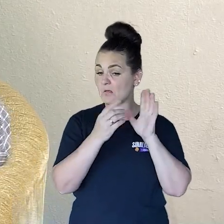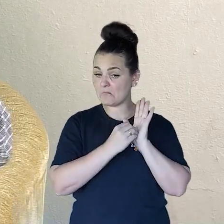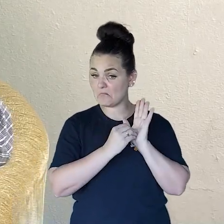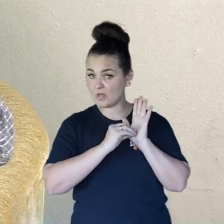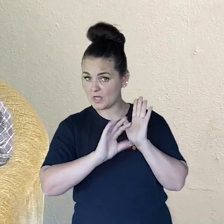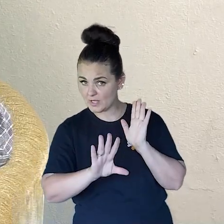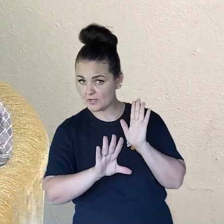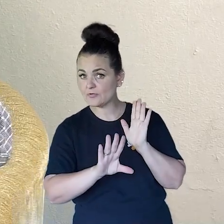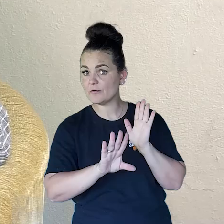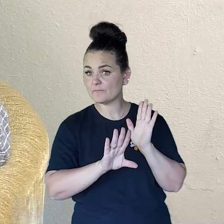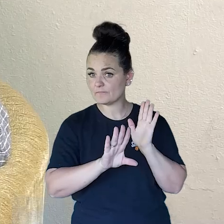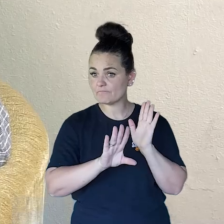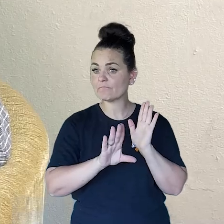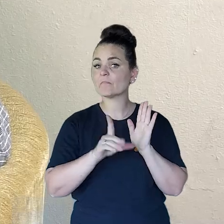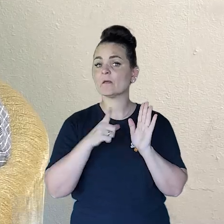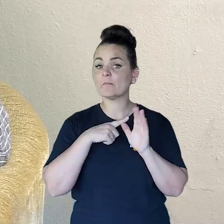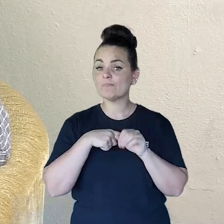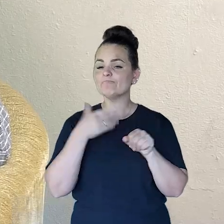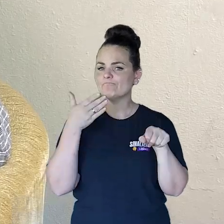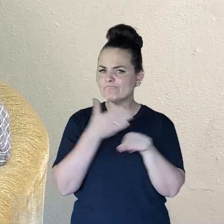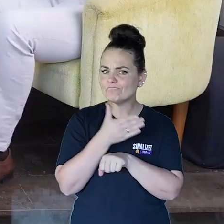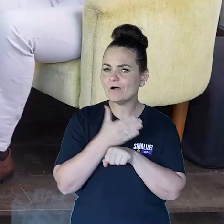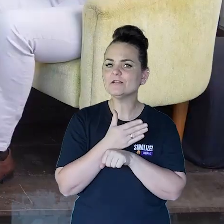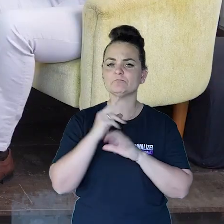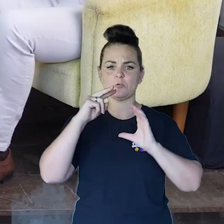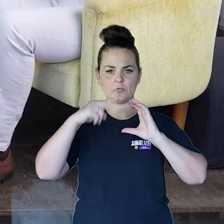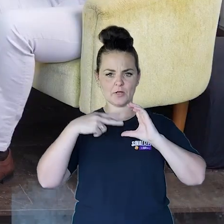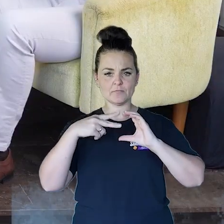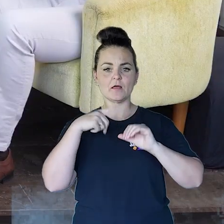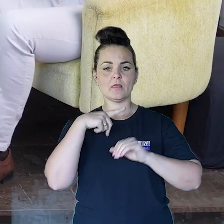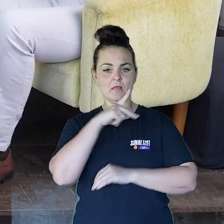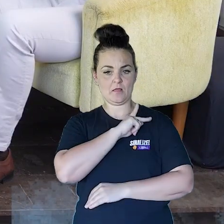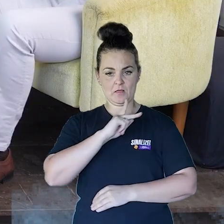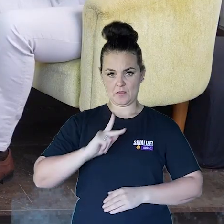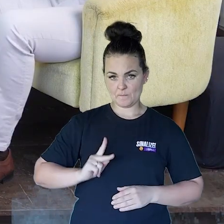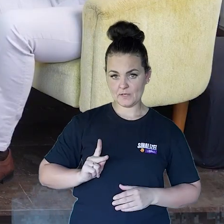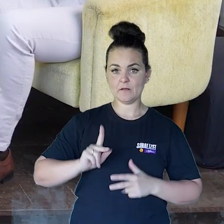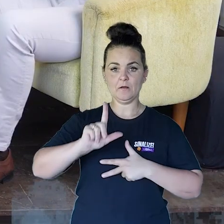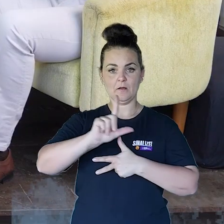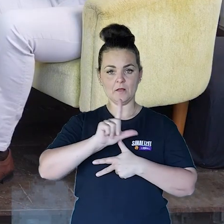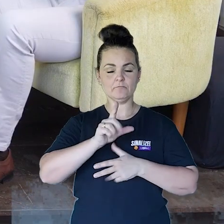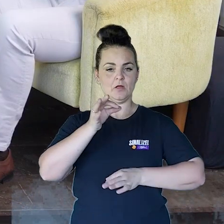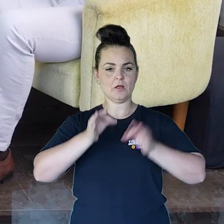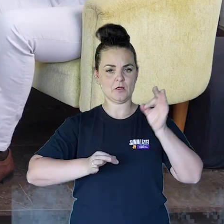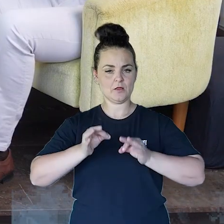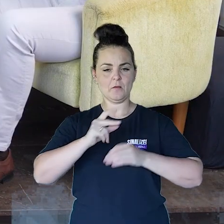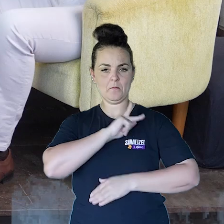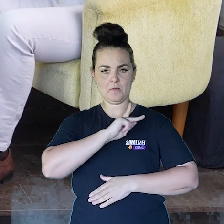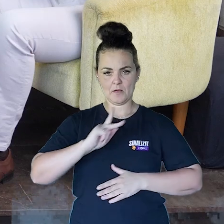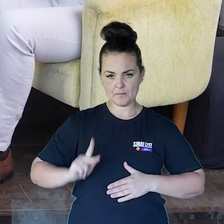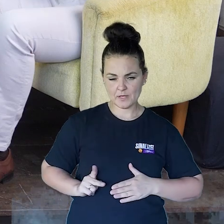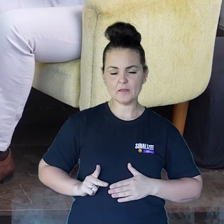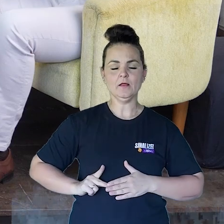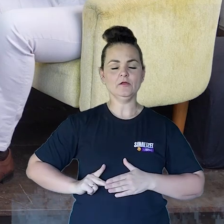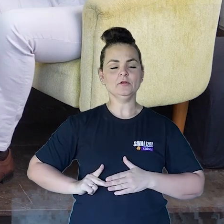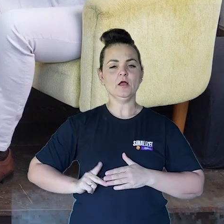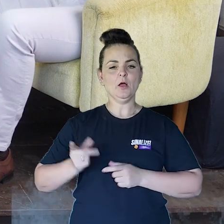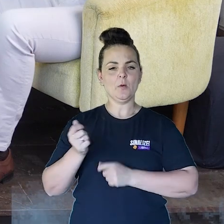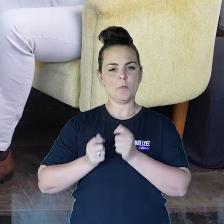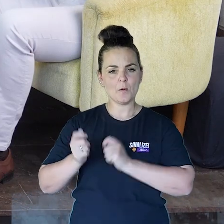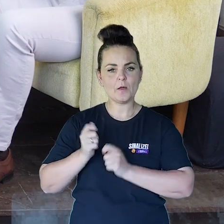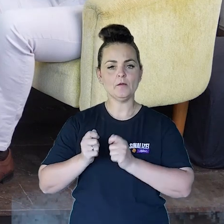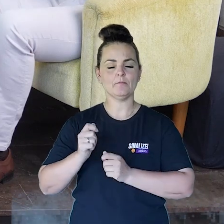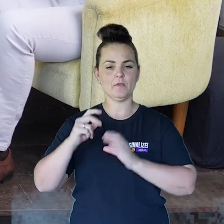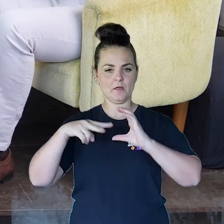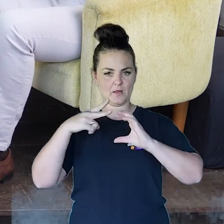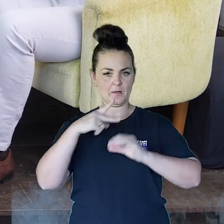Indicações e que mais teve atuação parlamentar no nosso município. Fui presidente de Comissão de Legislação e Justiça, presidente de Comissão de Orçamento,